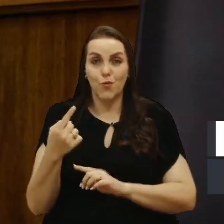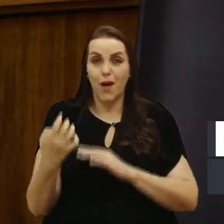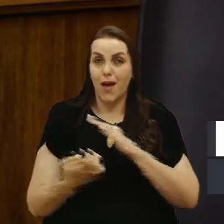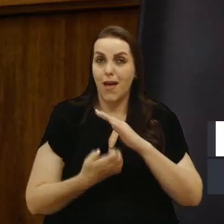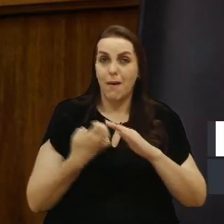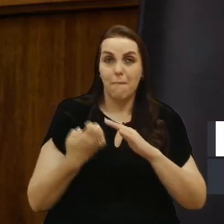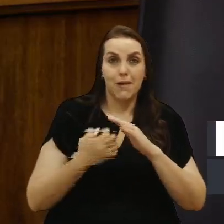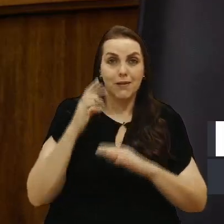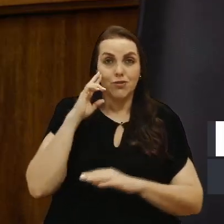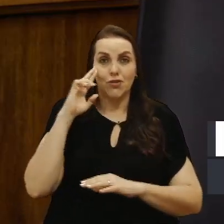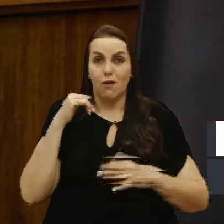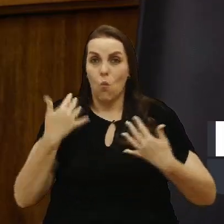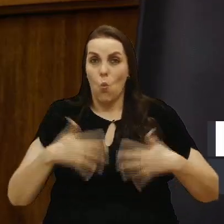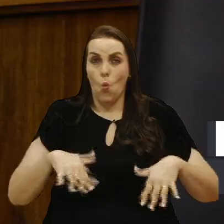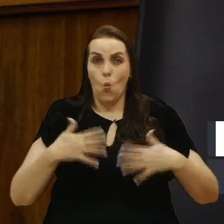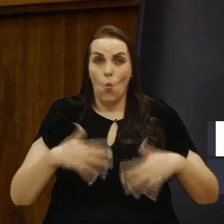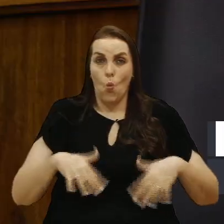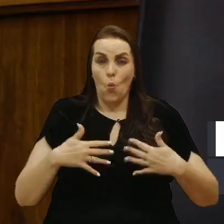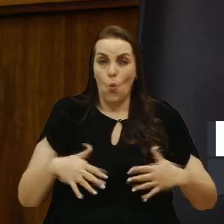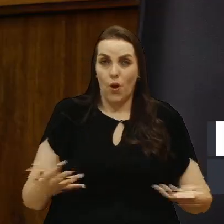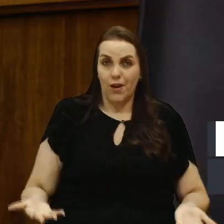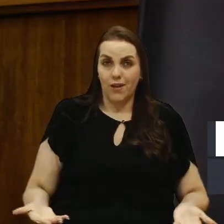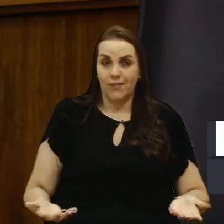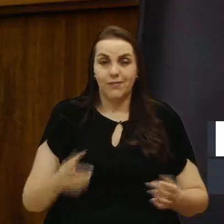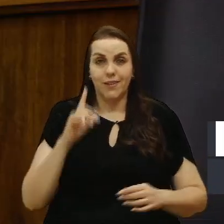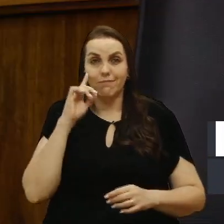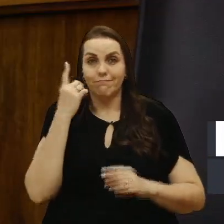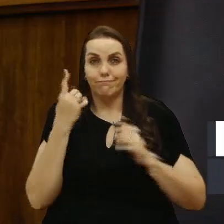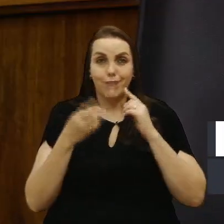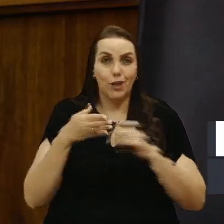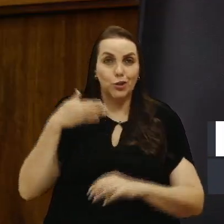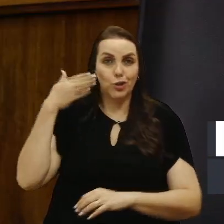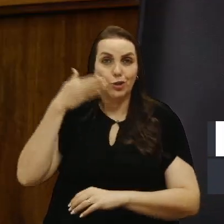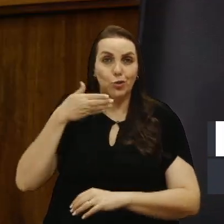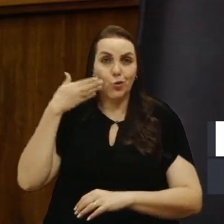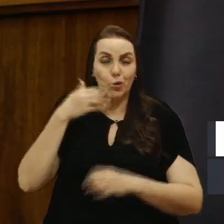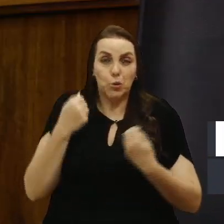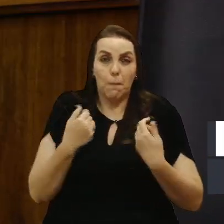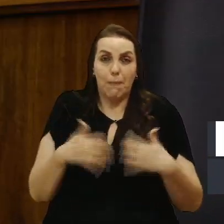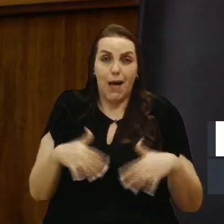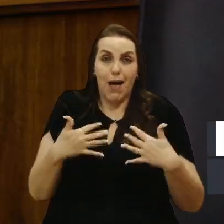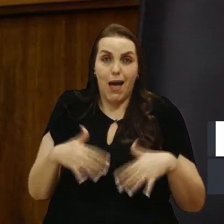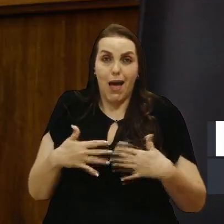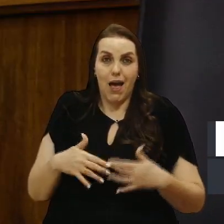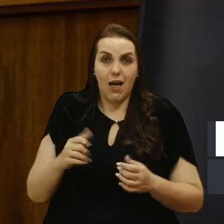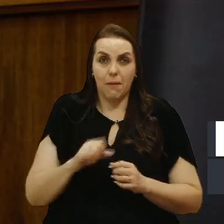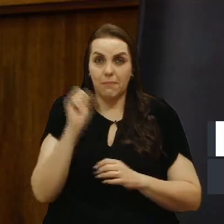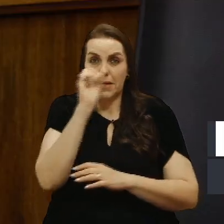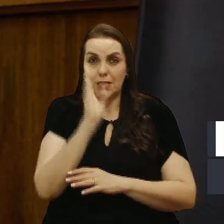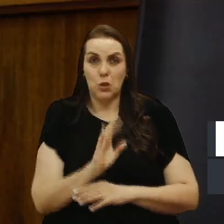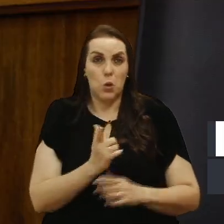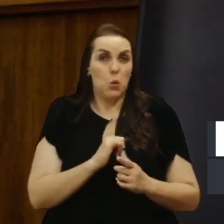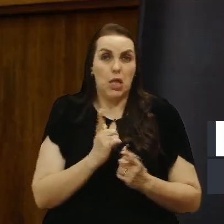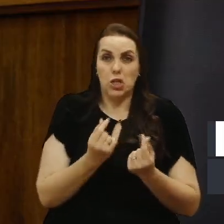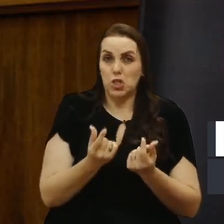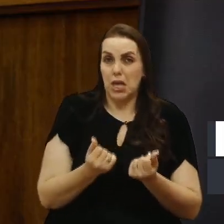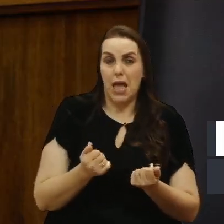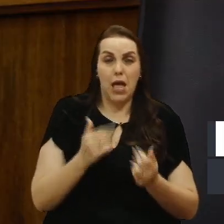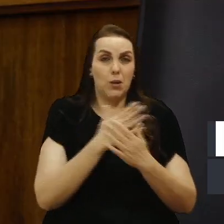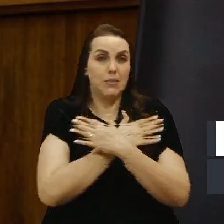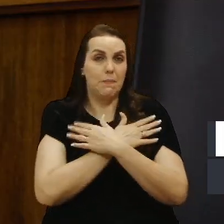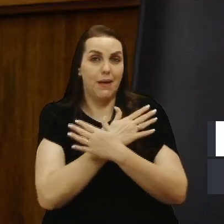ficado apavorado, tem começado a criar um discurso de pânico do Brasil. Que não tem, vai ter dinheiro, vai ter desemprego, vai